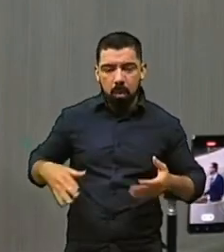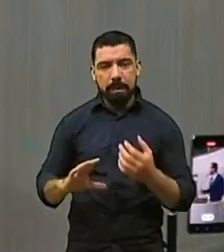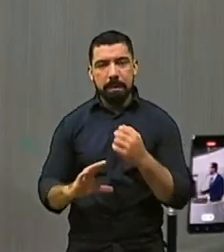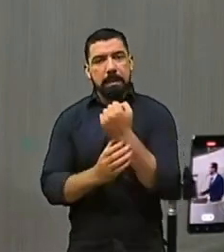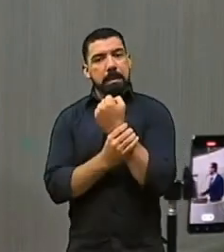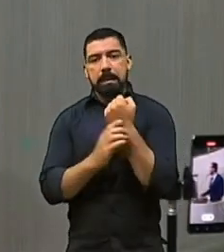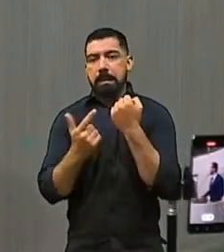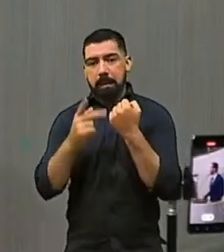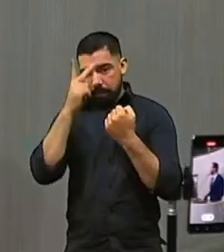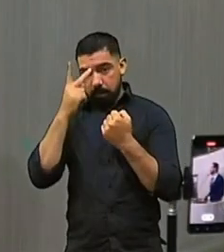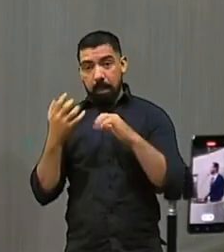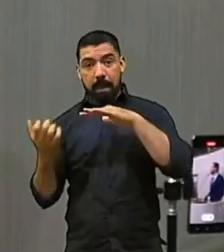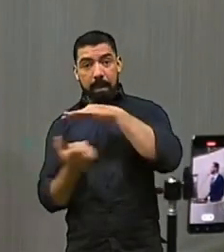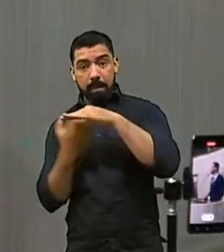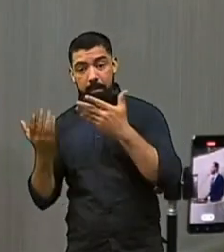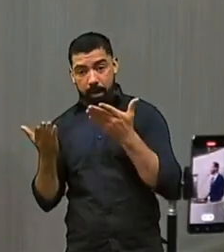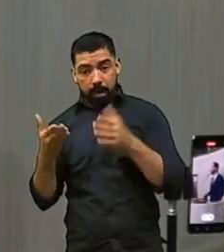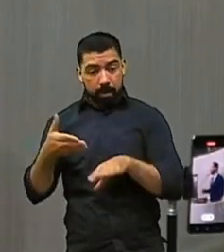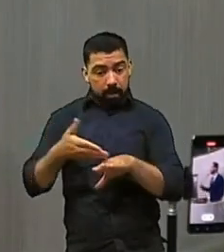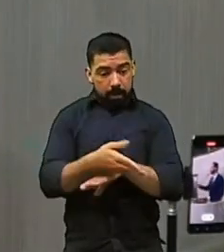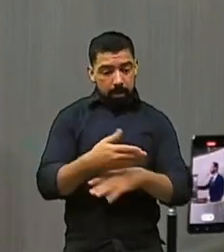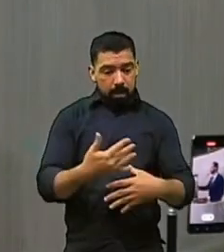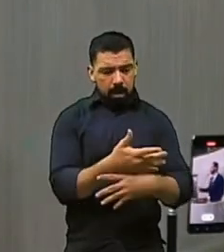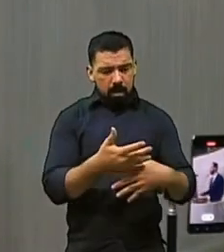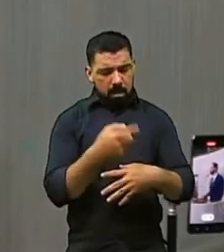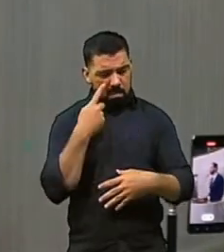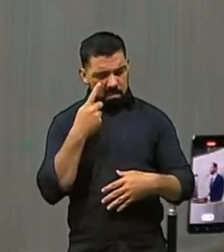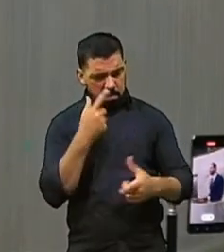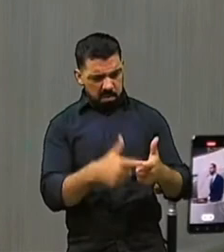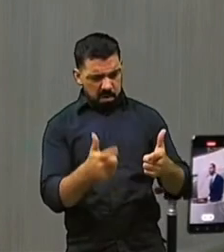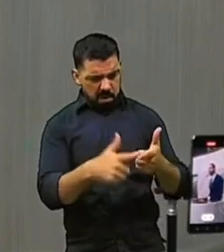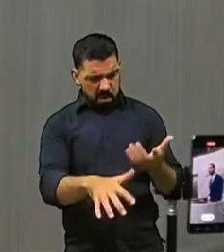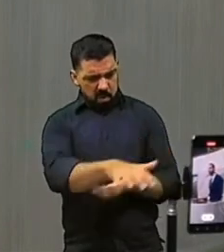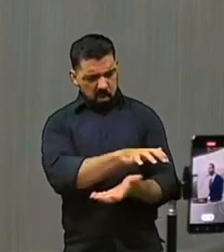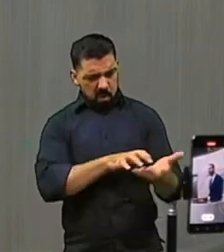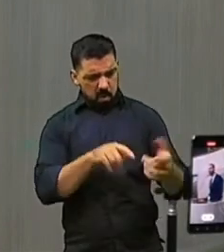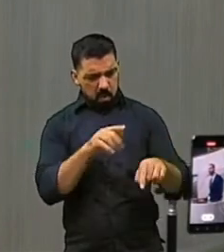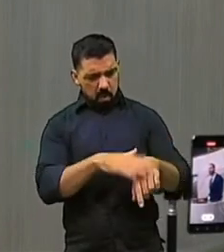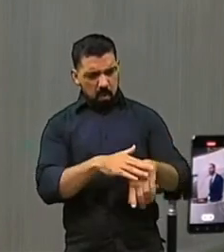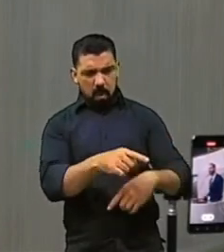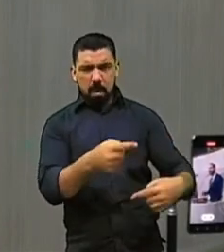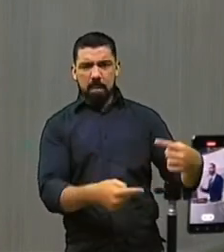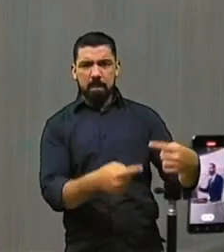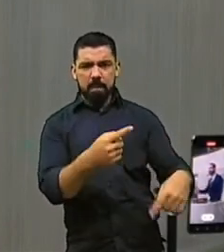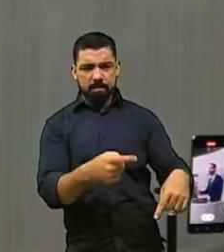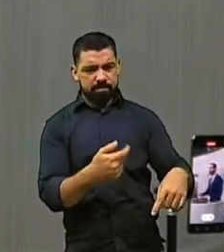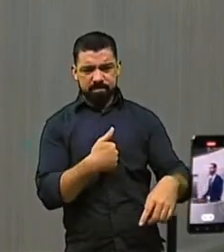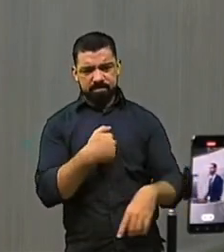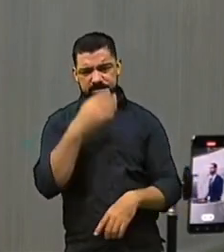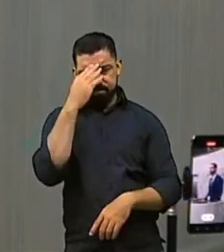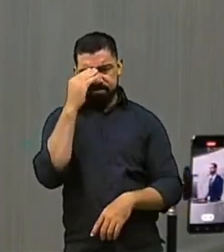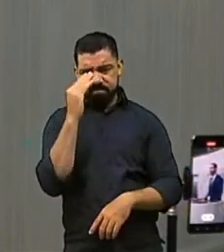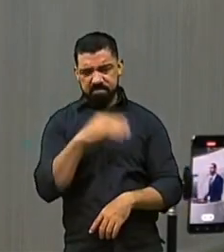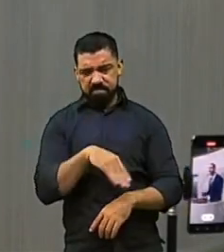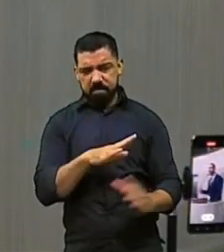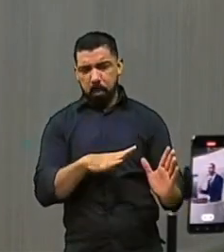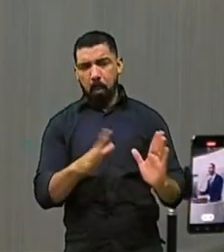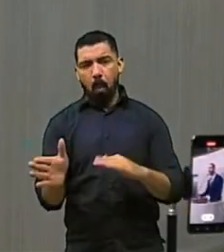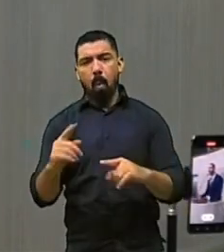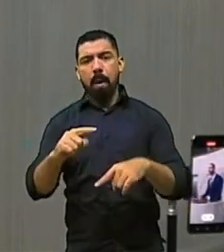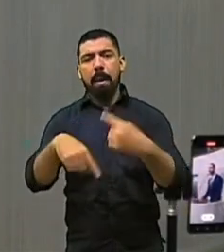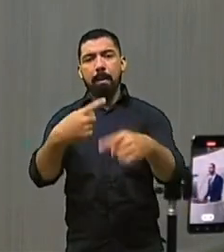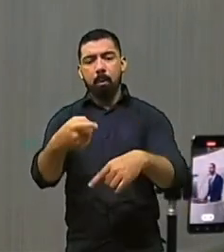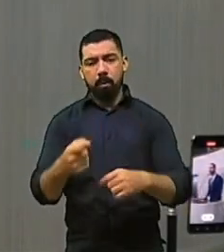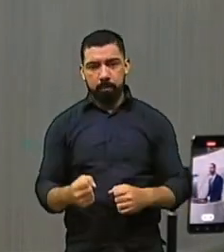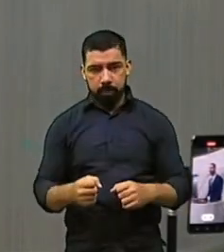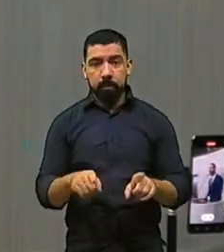O empresário que quer investir naquela cidade, quando vê um tensionamento político, adia o investimento, adia,